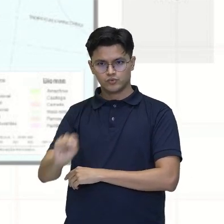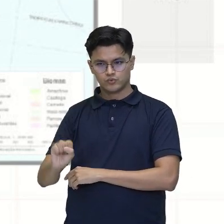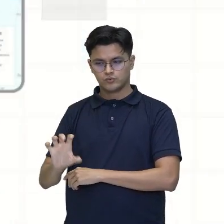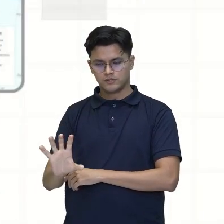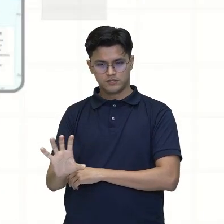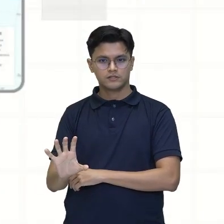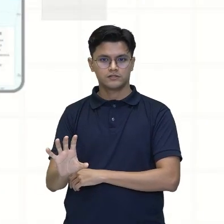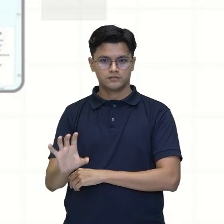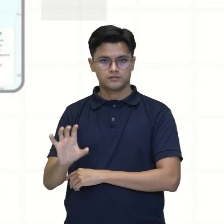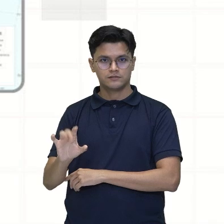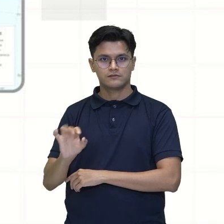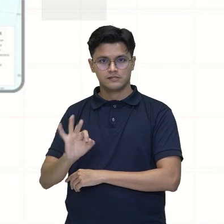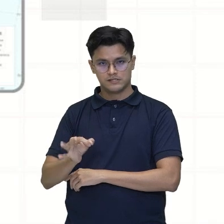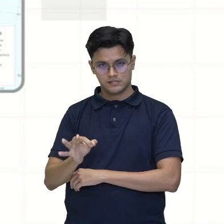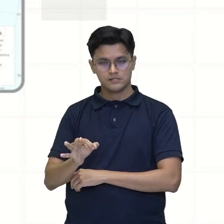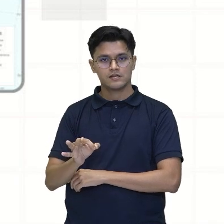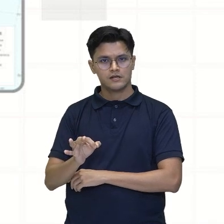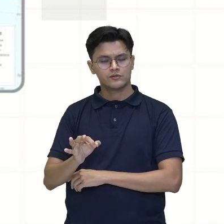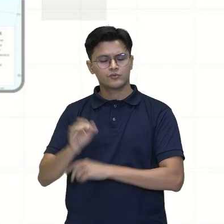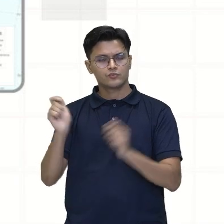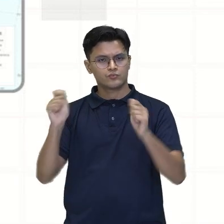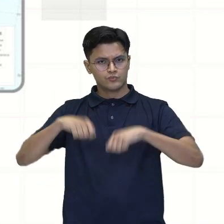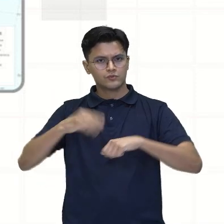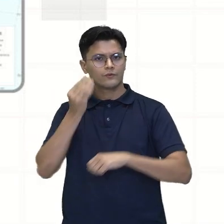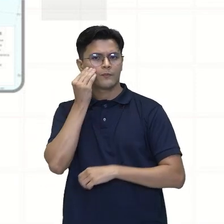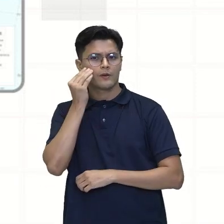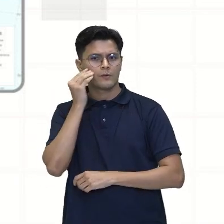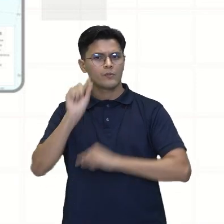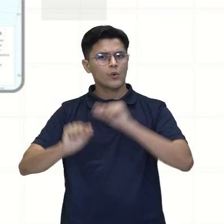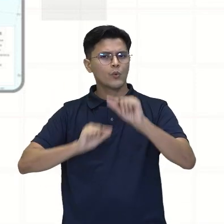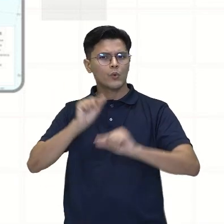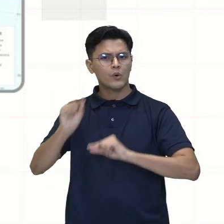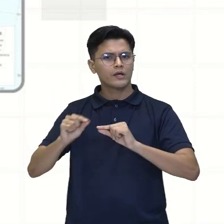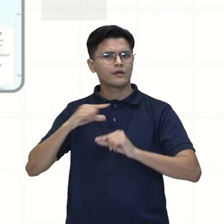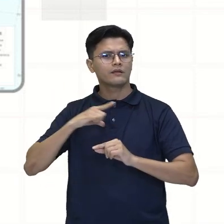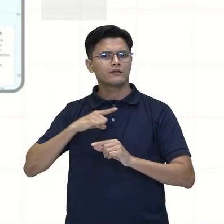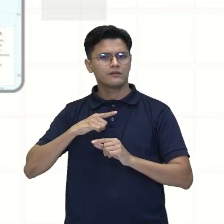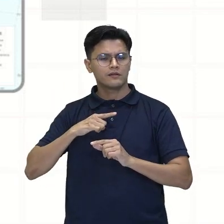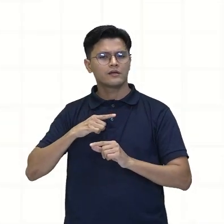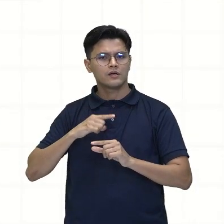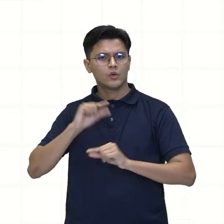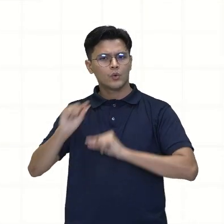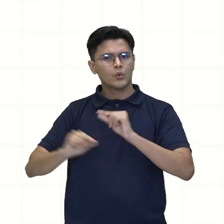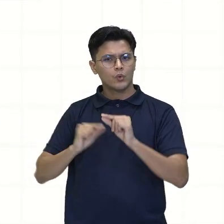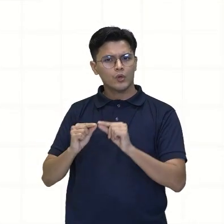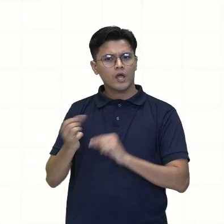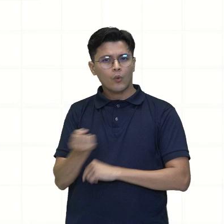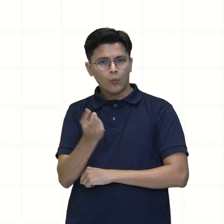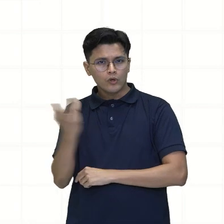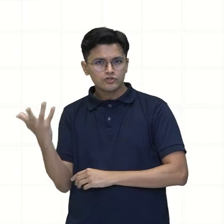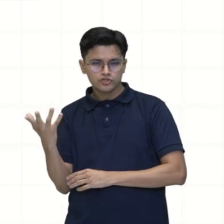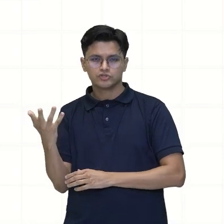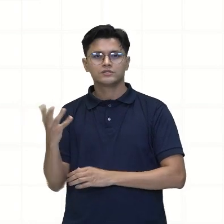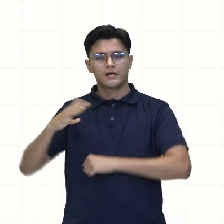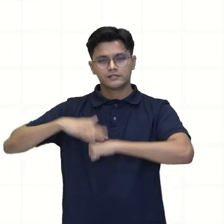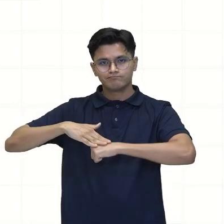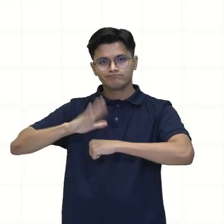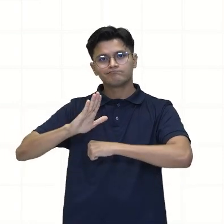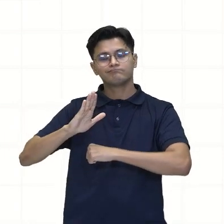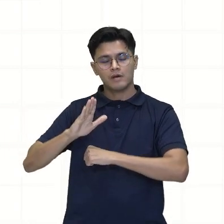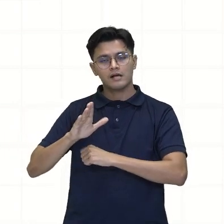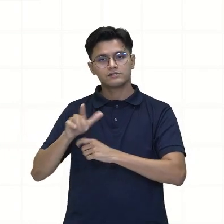gente verifica, né, uma grande concentração desses estabelecimentos